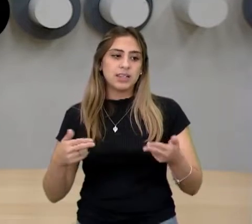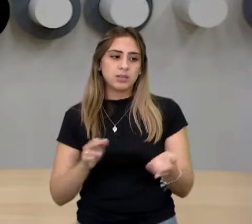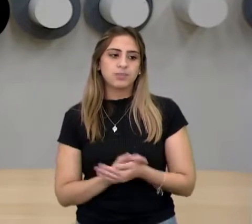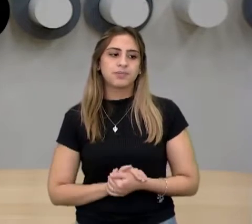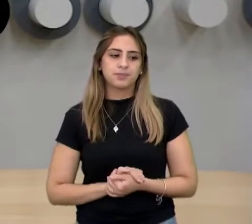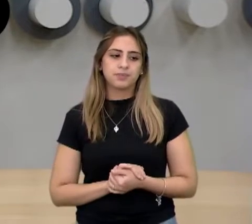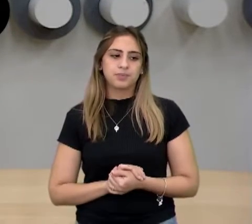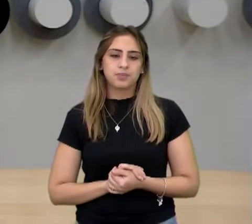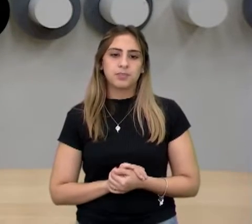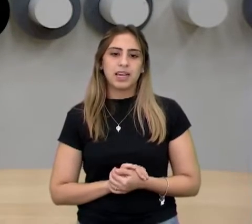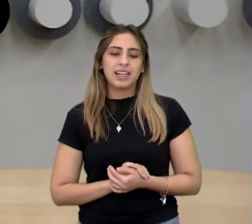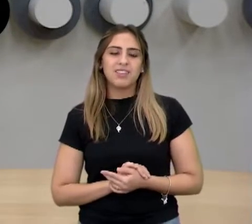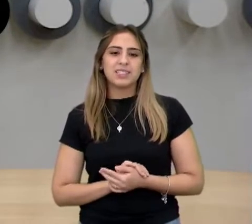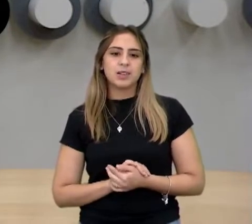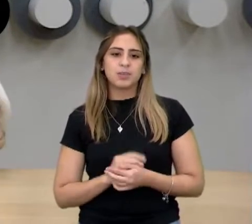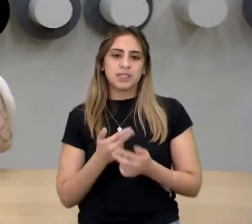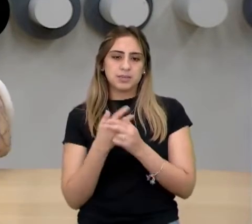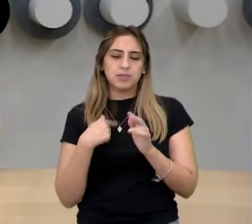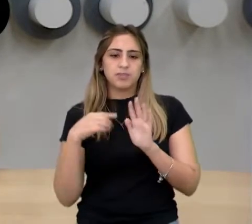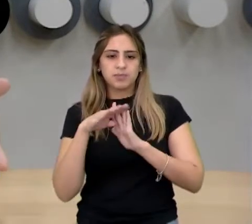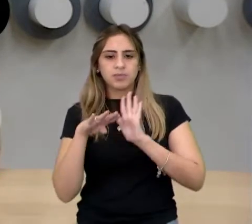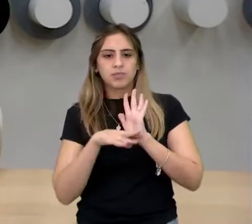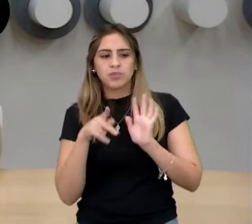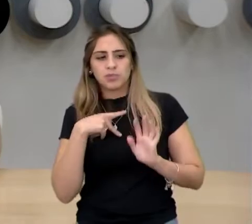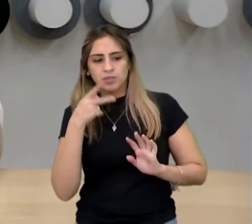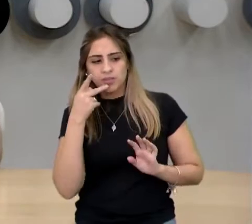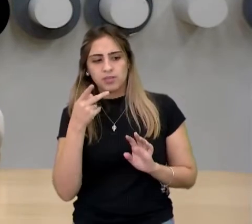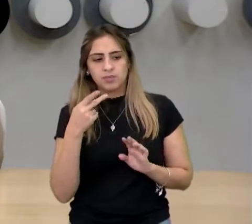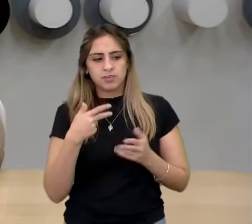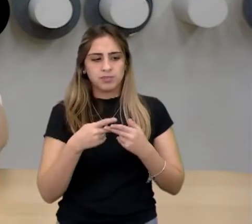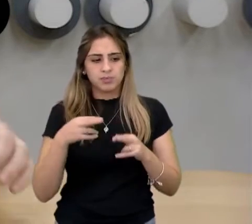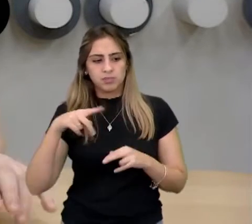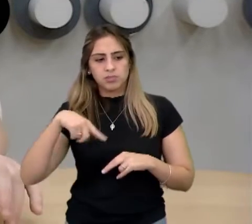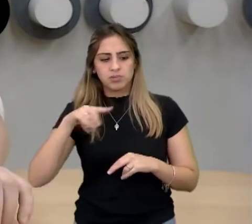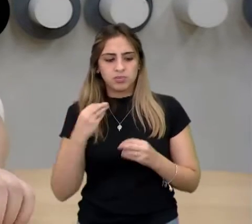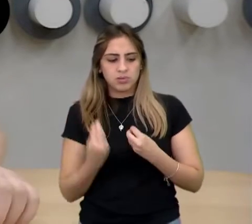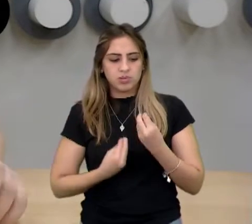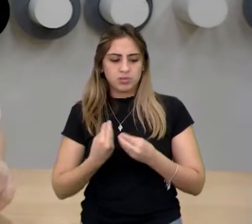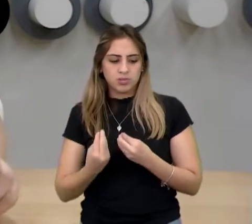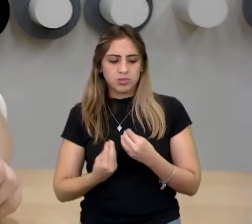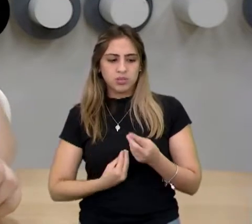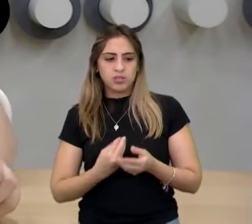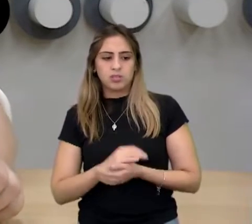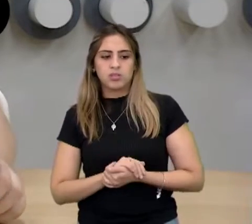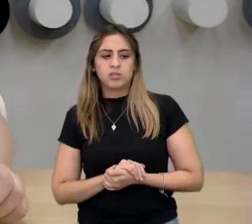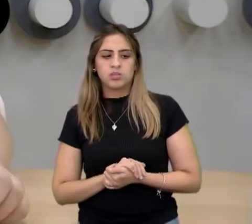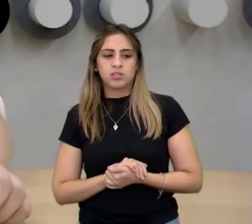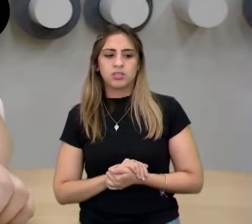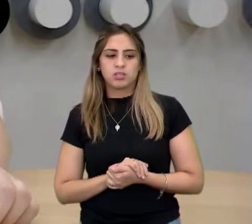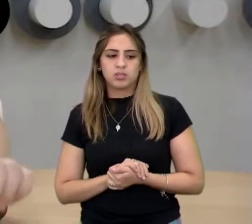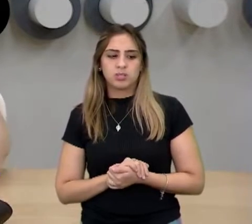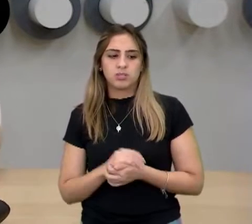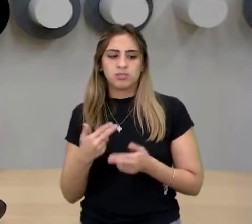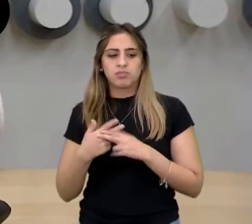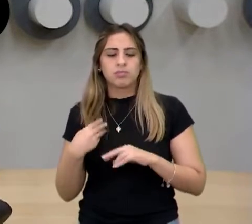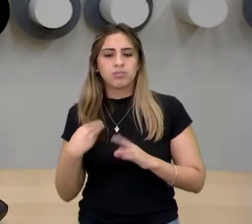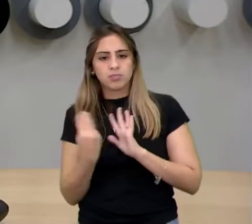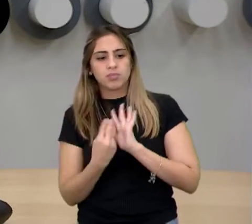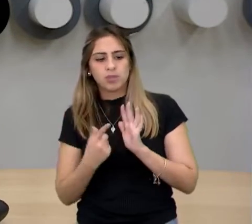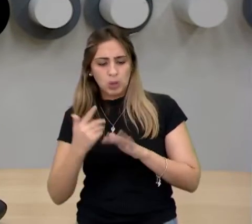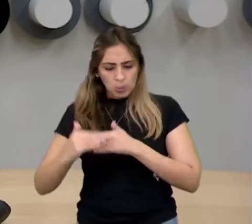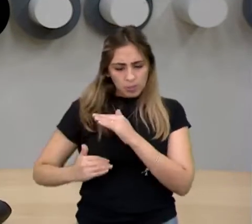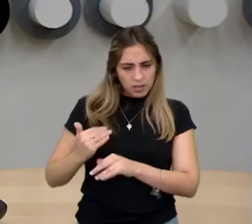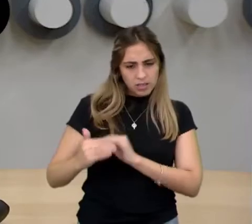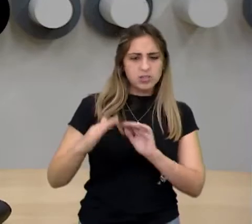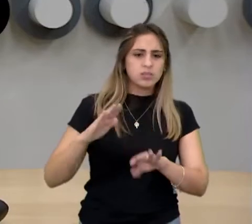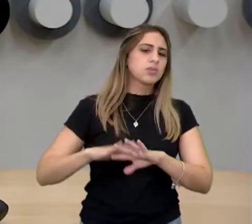Bobbio. Então, disso falávamos, né, nos nossos encontros anteriores, e agora, dando um